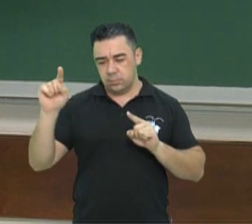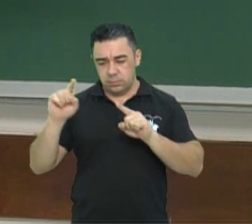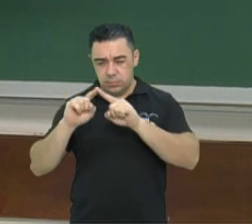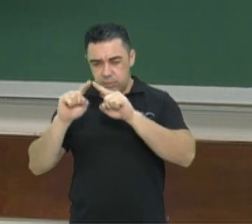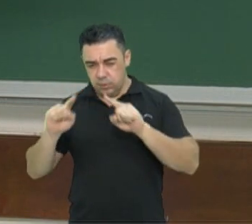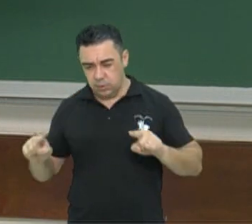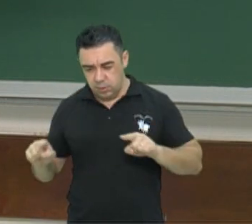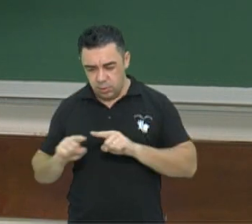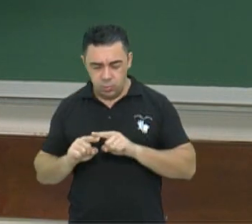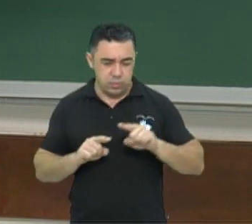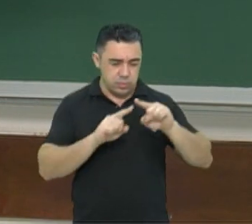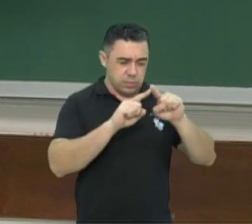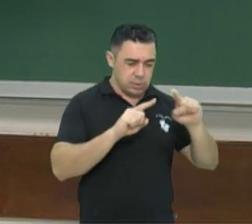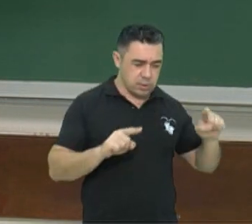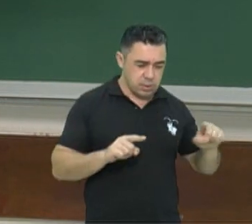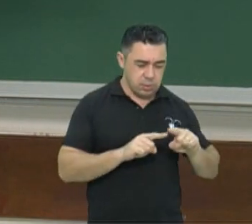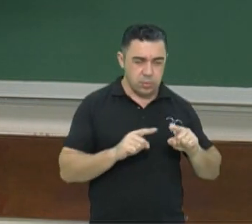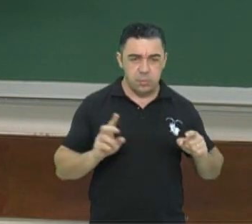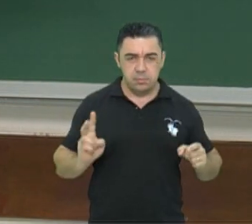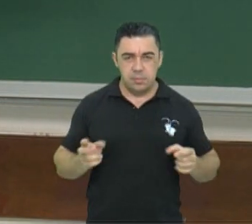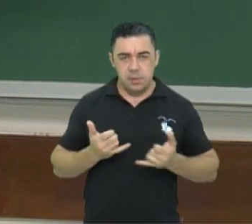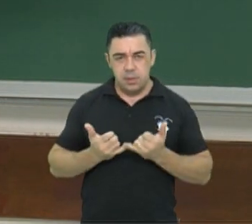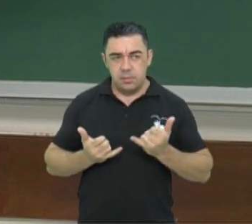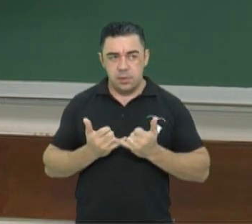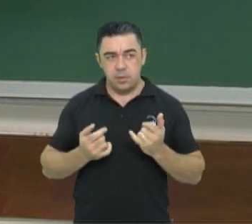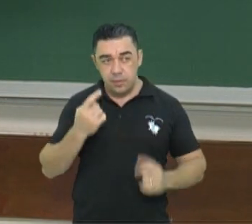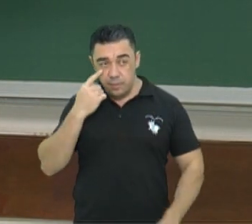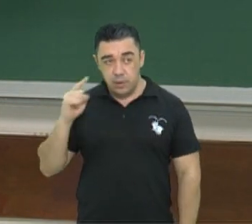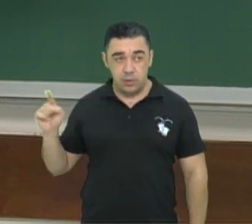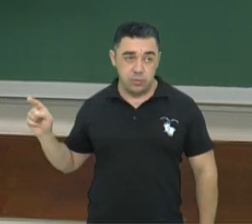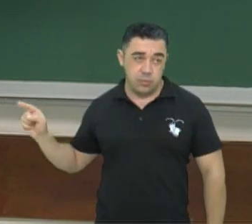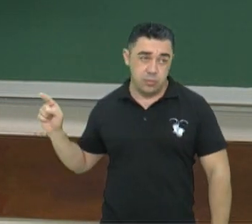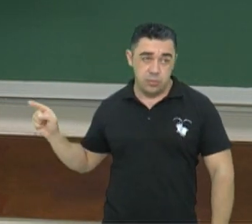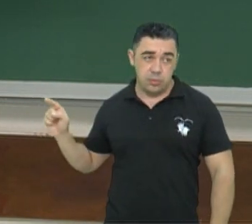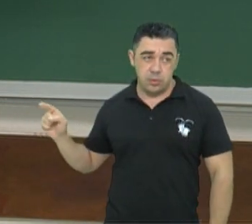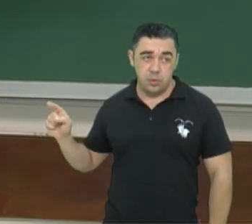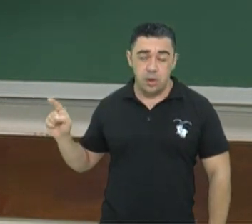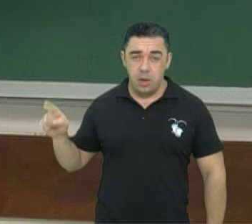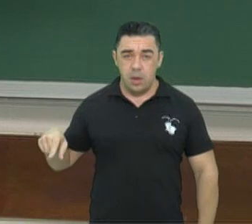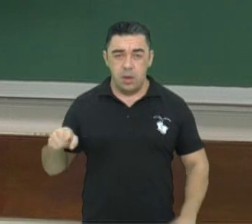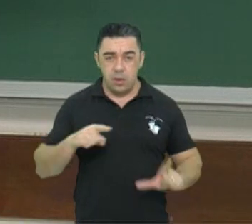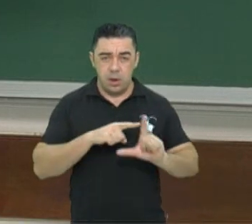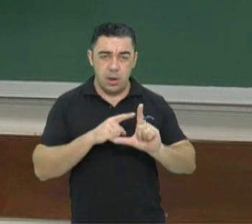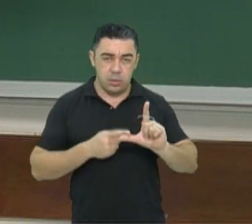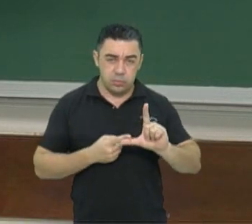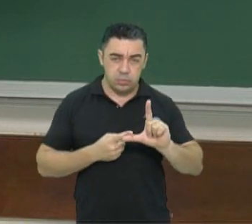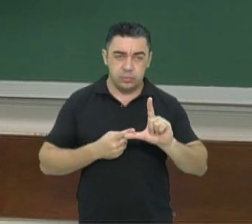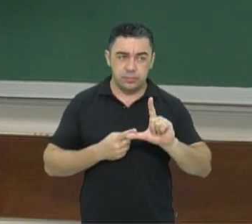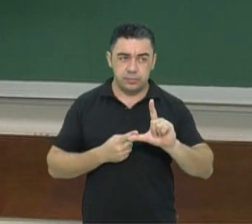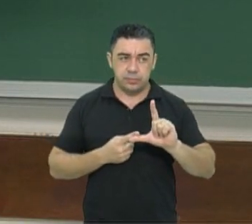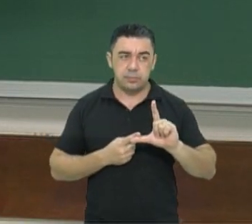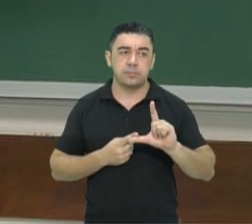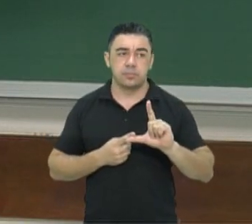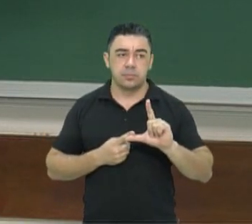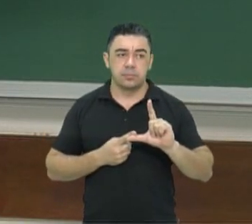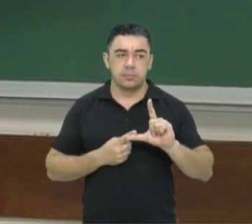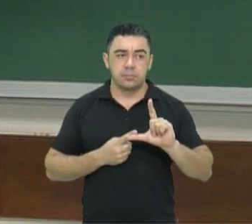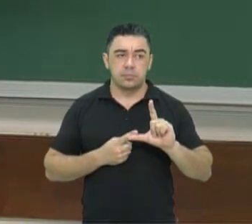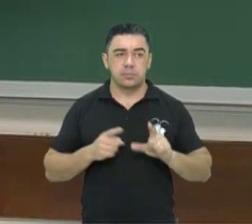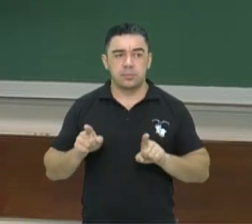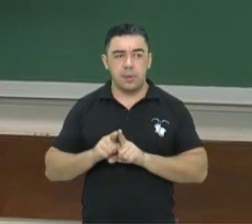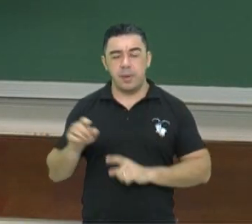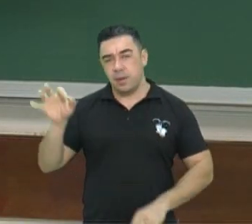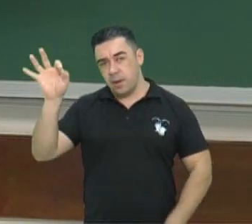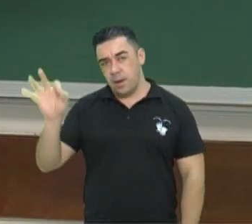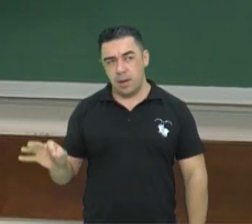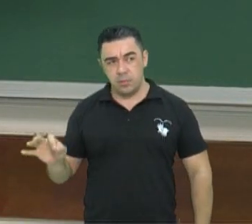triângulos, certo? Porque eu já consigo visualizar aqui os ângulos. Eu tenho esse